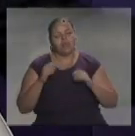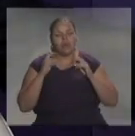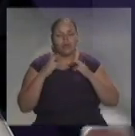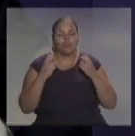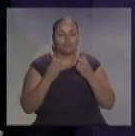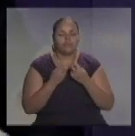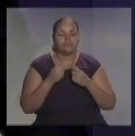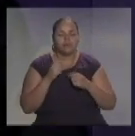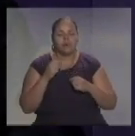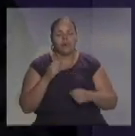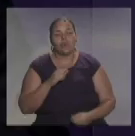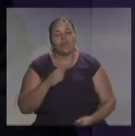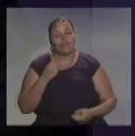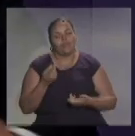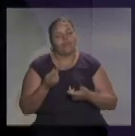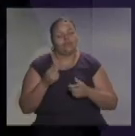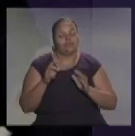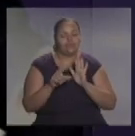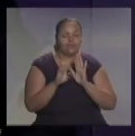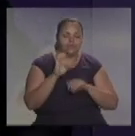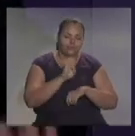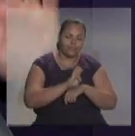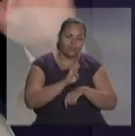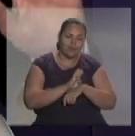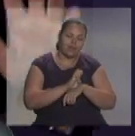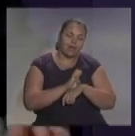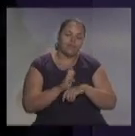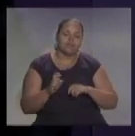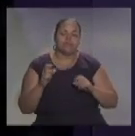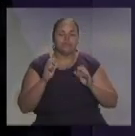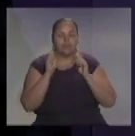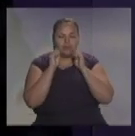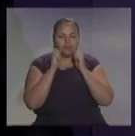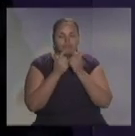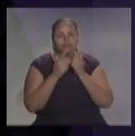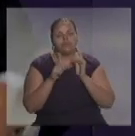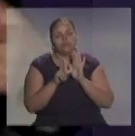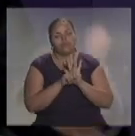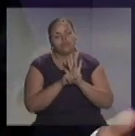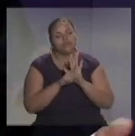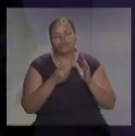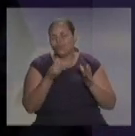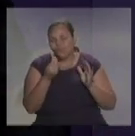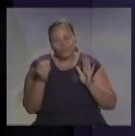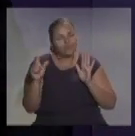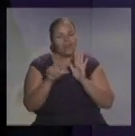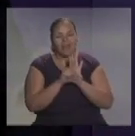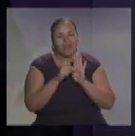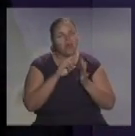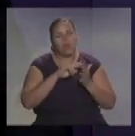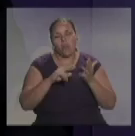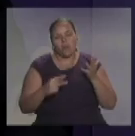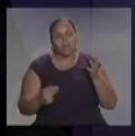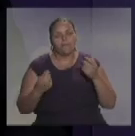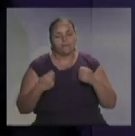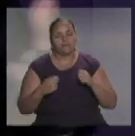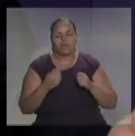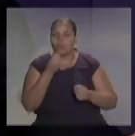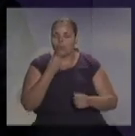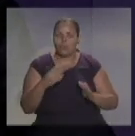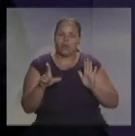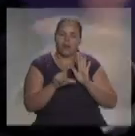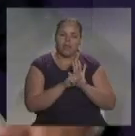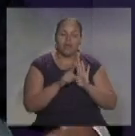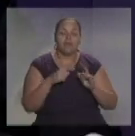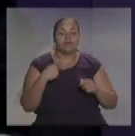comissão do Cumpra-se. Nós temos no Estado, no Legislativo, na maneira geral, nós produzimos muitas leis, mas a gente tem que produzir